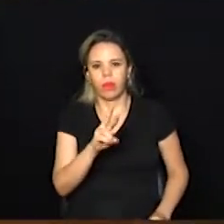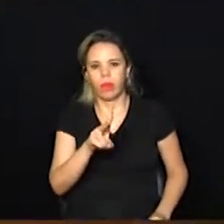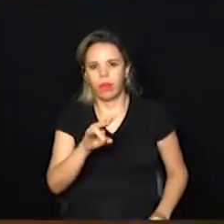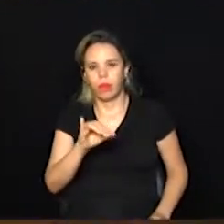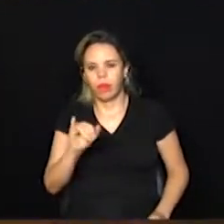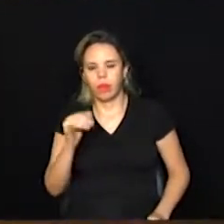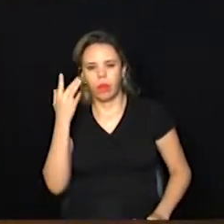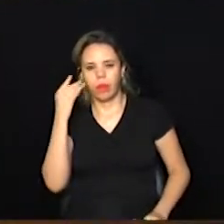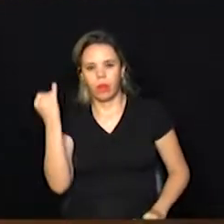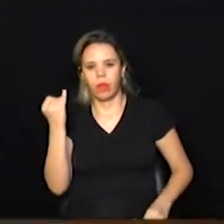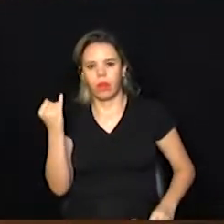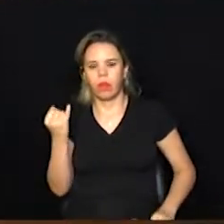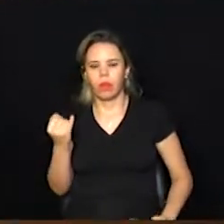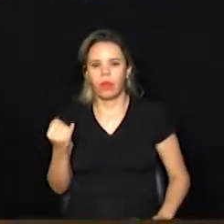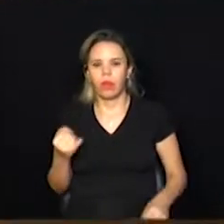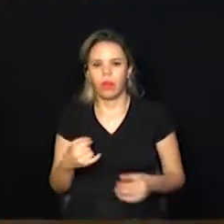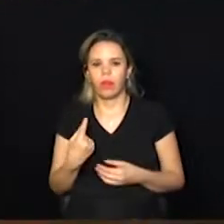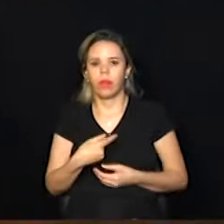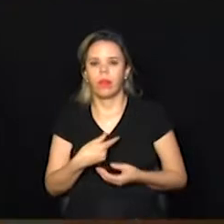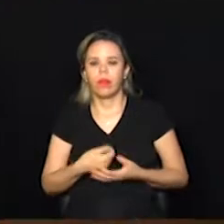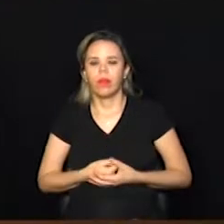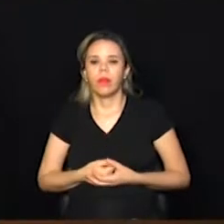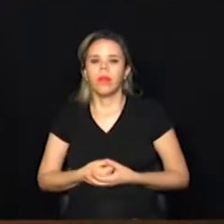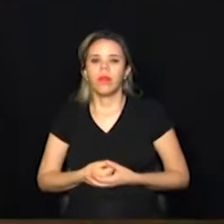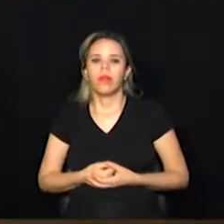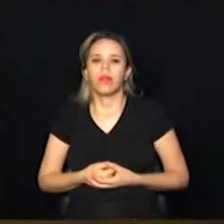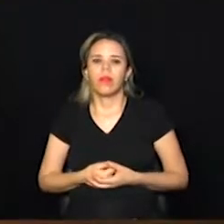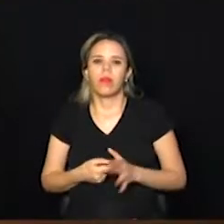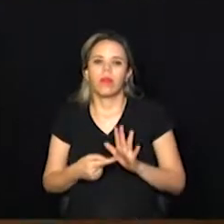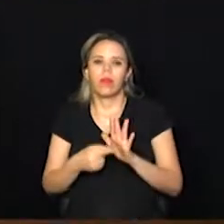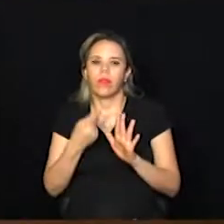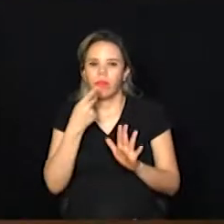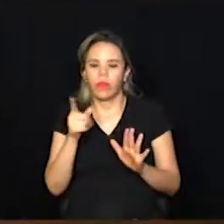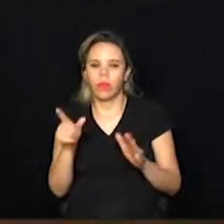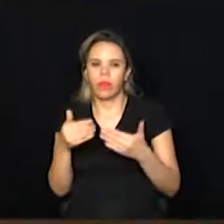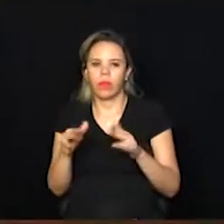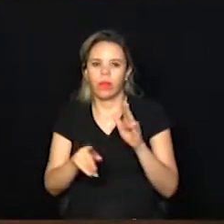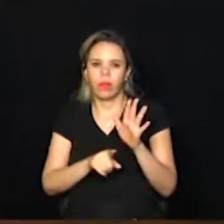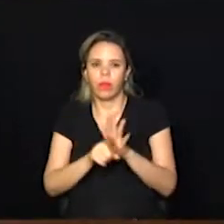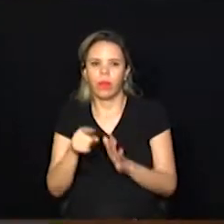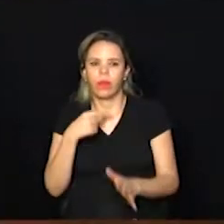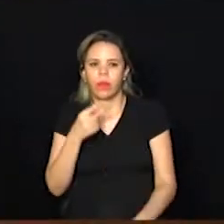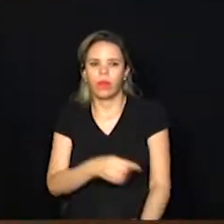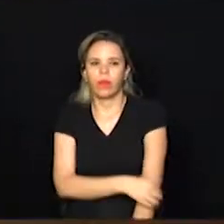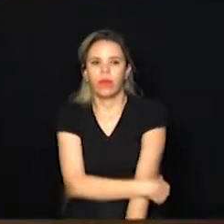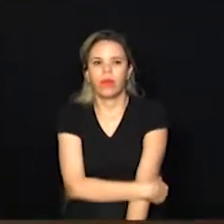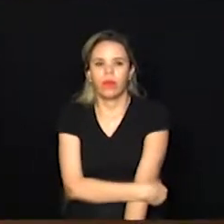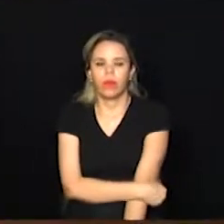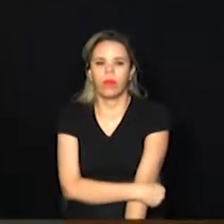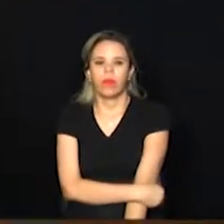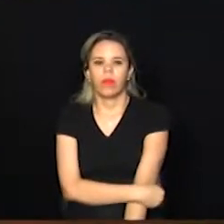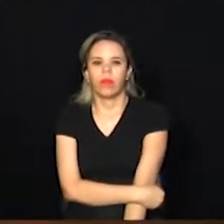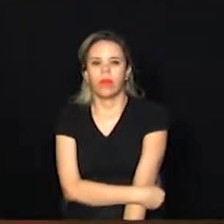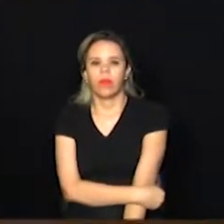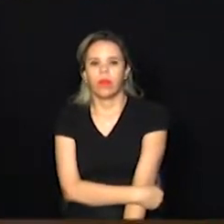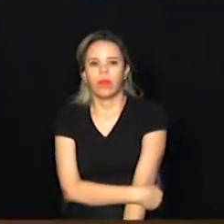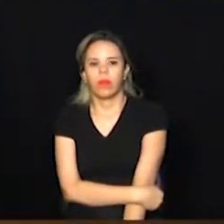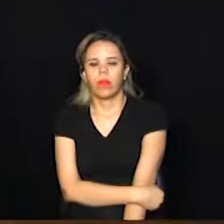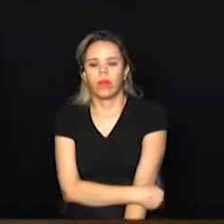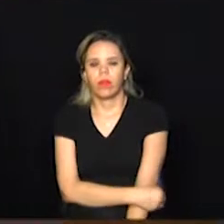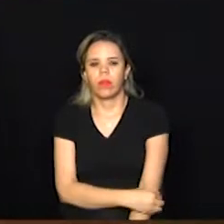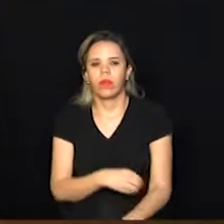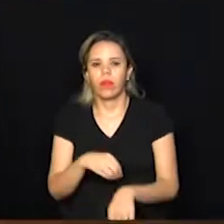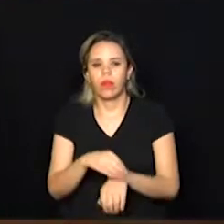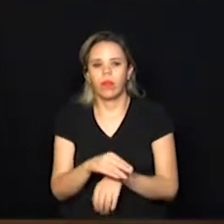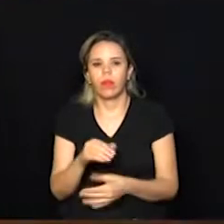importante que a gente coloque, e aí depois a gente abre para as perguntas, para as intervenções. Então, eu passo a palavra, então,